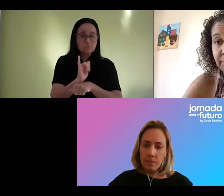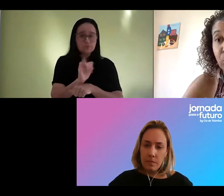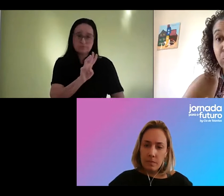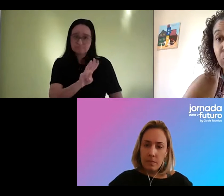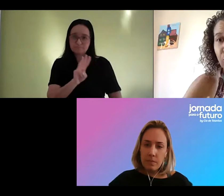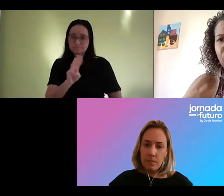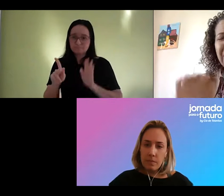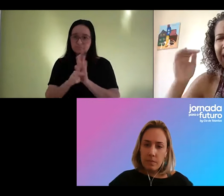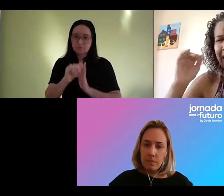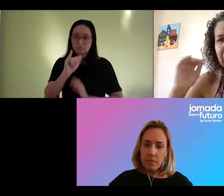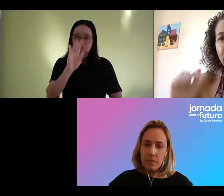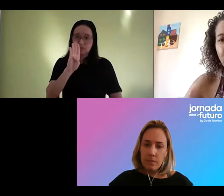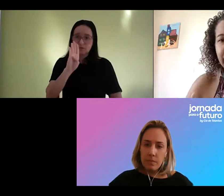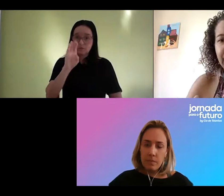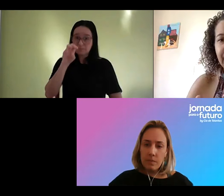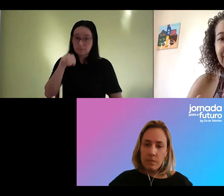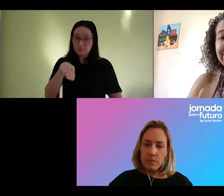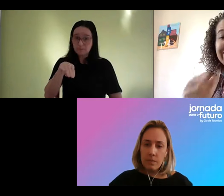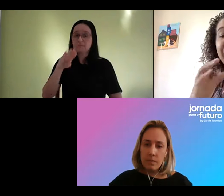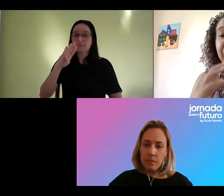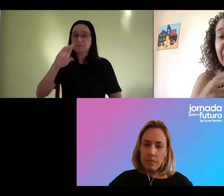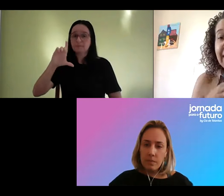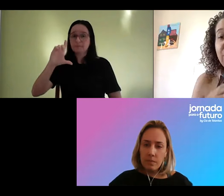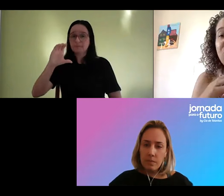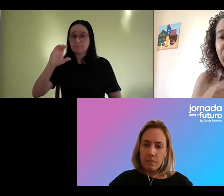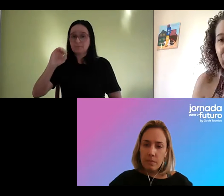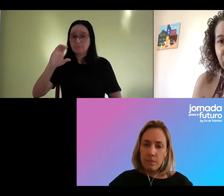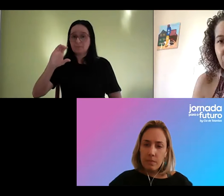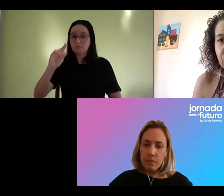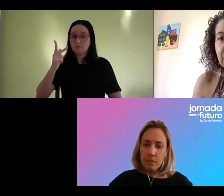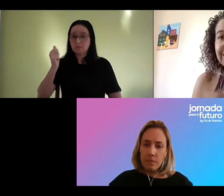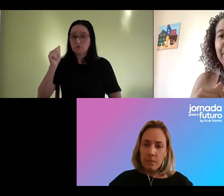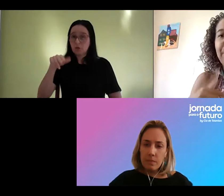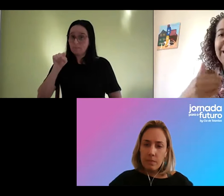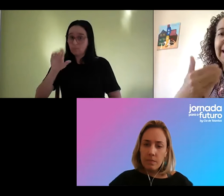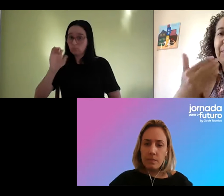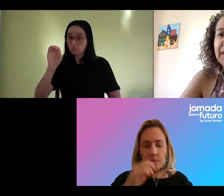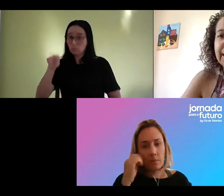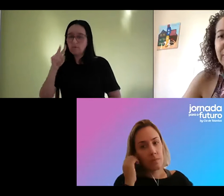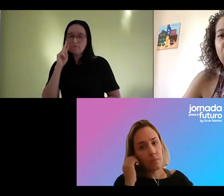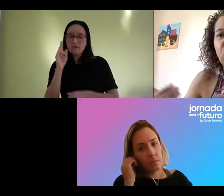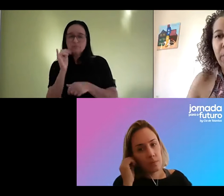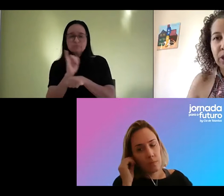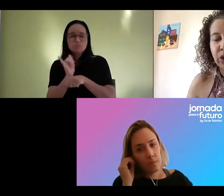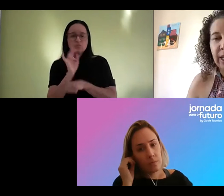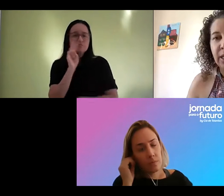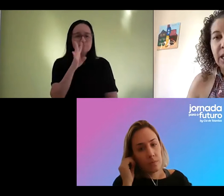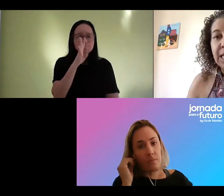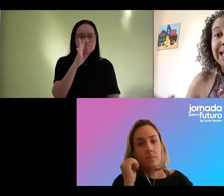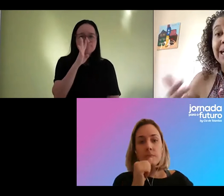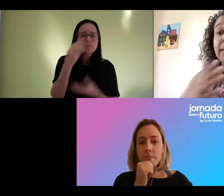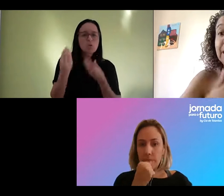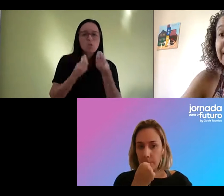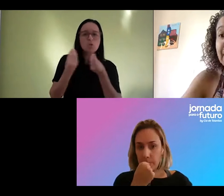ponto com lá no YouTube tem e tem vários vídeos da aplicabilidade do blockchain